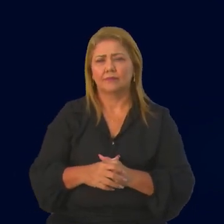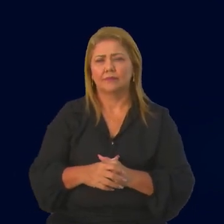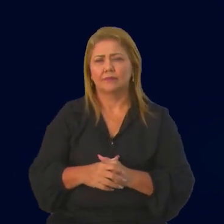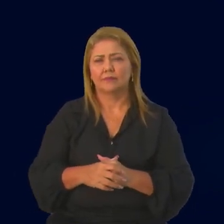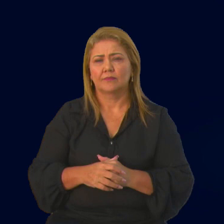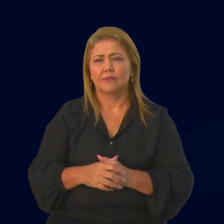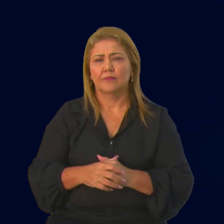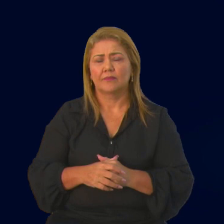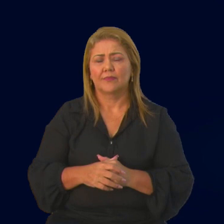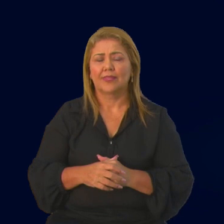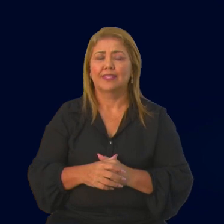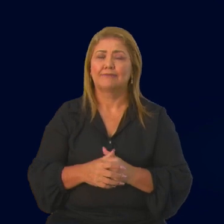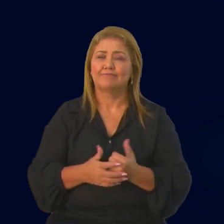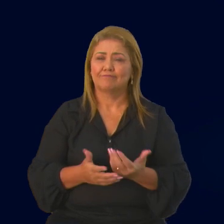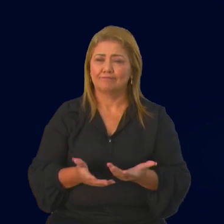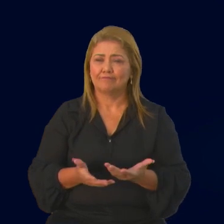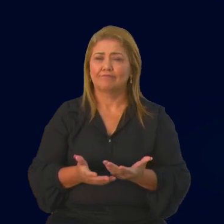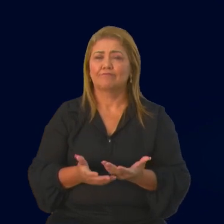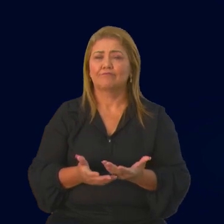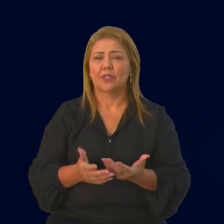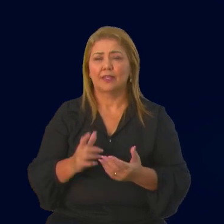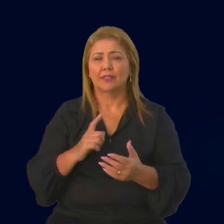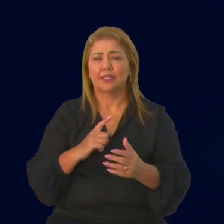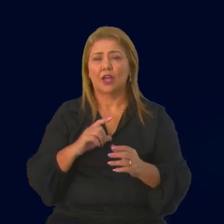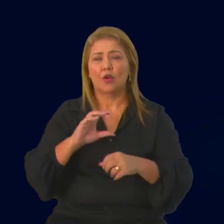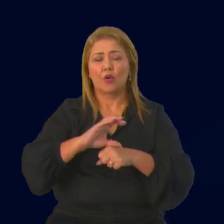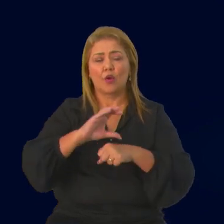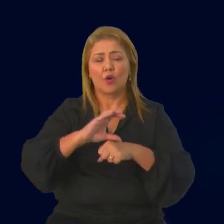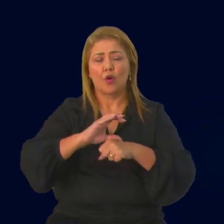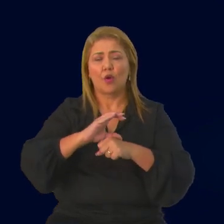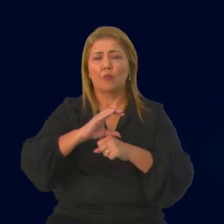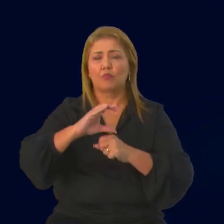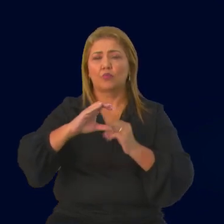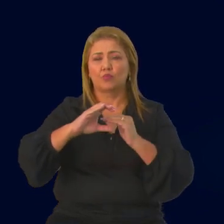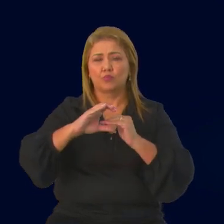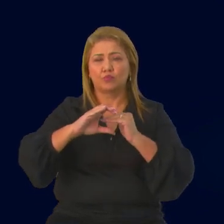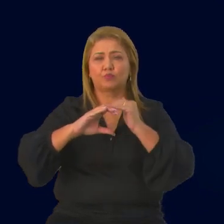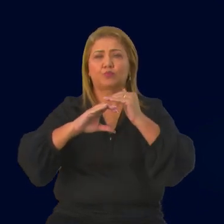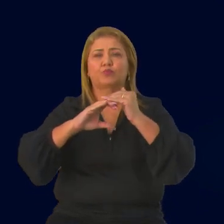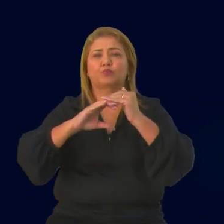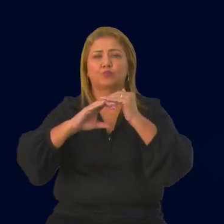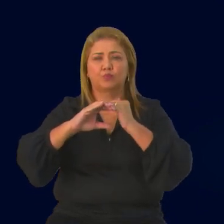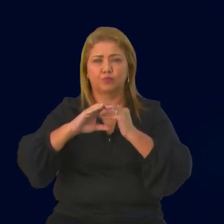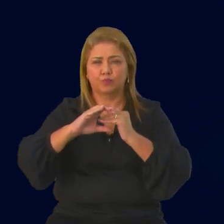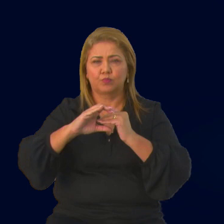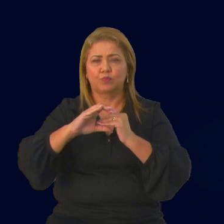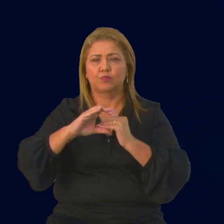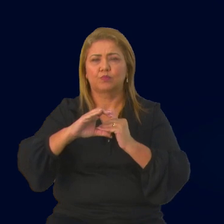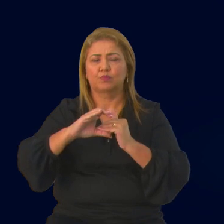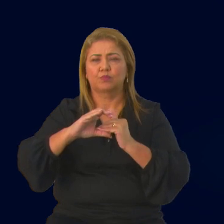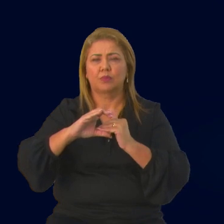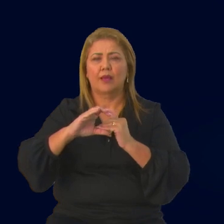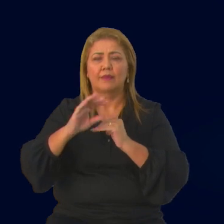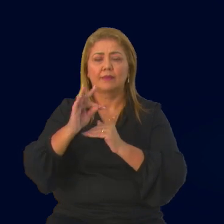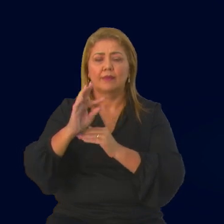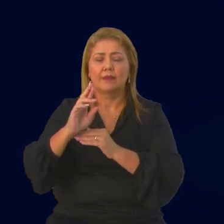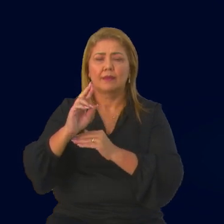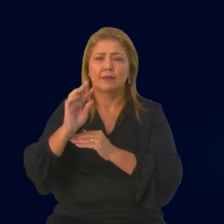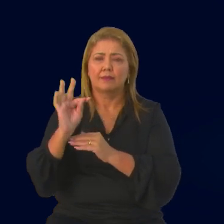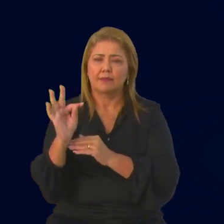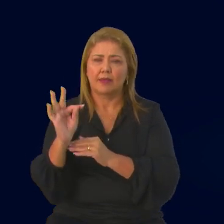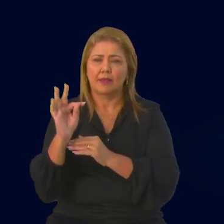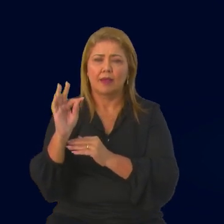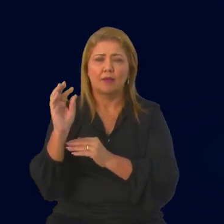Então é a história do copo meio cheio e meio vazio. E num treinamento lá no TRT de Porto Alegre, há muitos anos